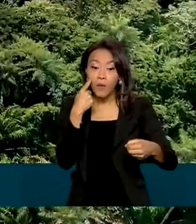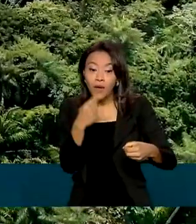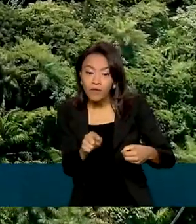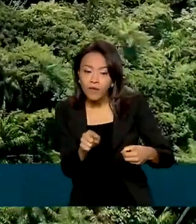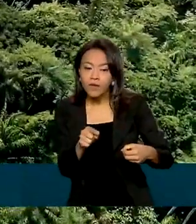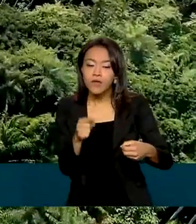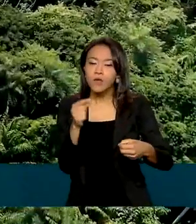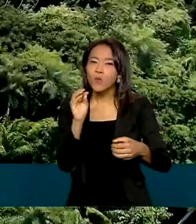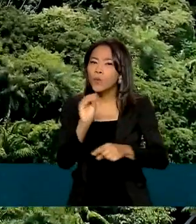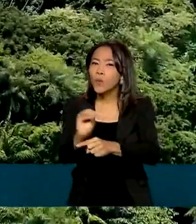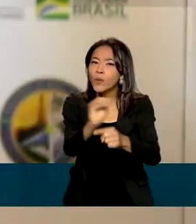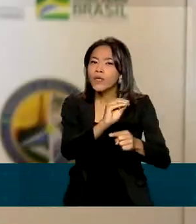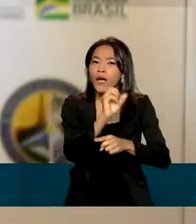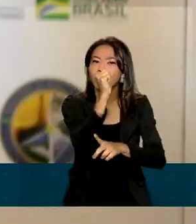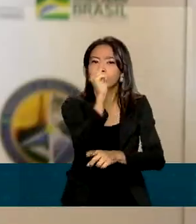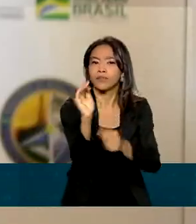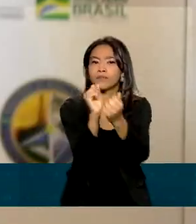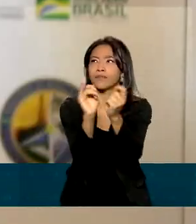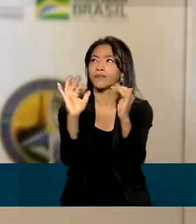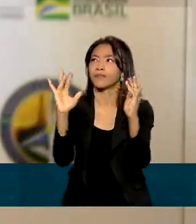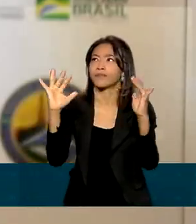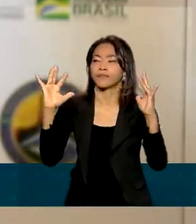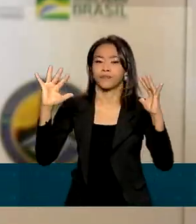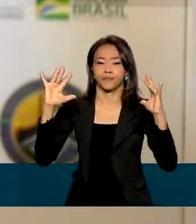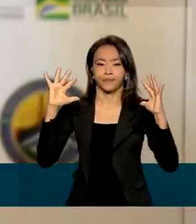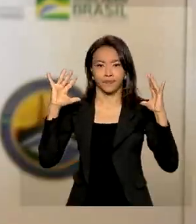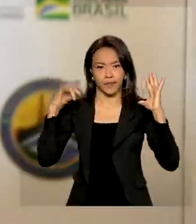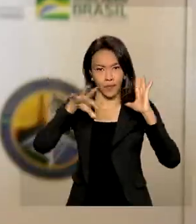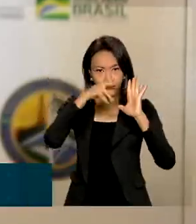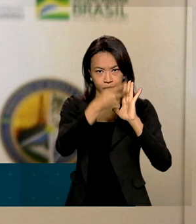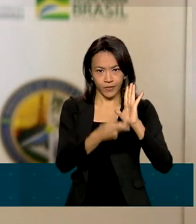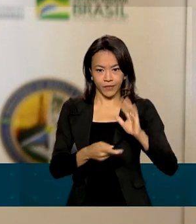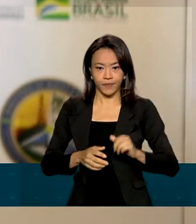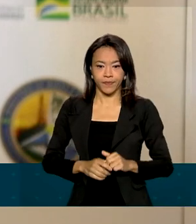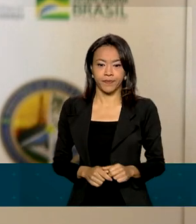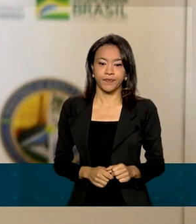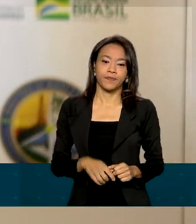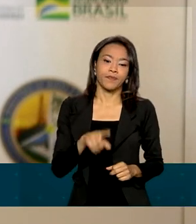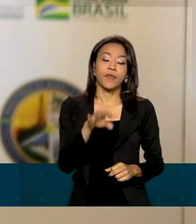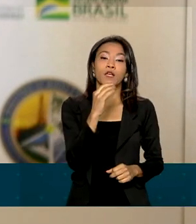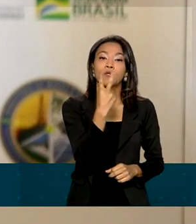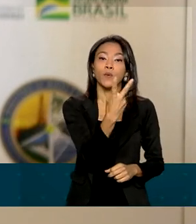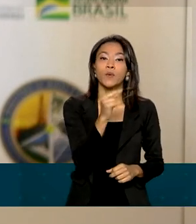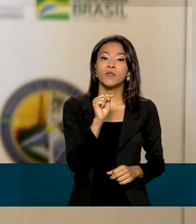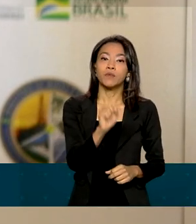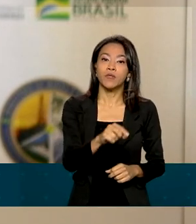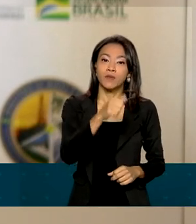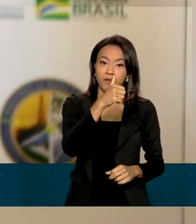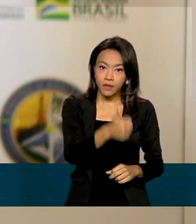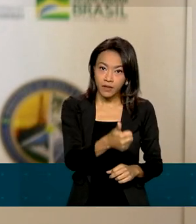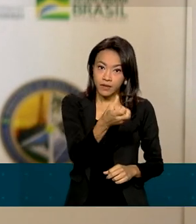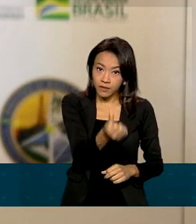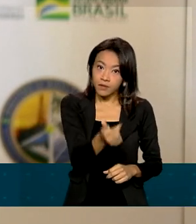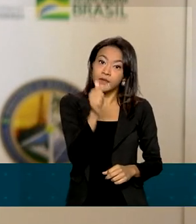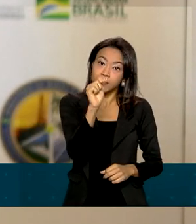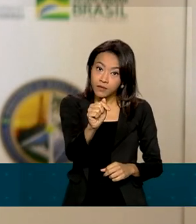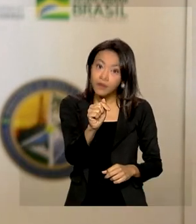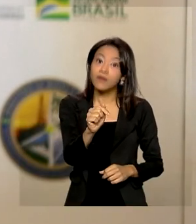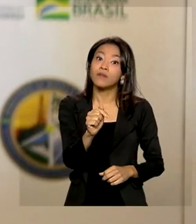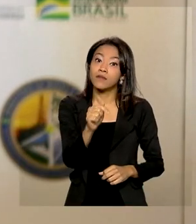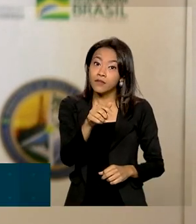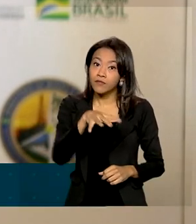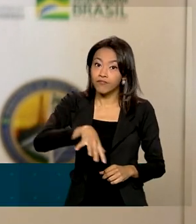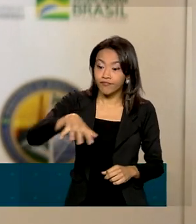preservação do meio ambiente programa Pantanal beneficiou todo 2157 unidades consumidoras